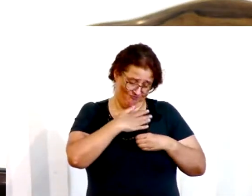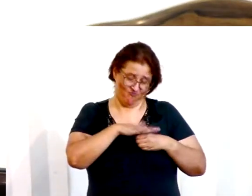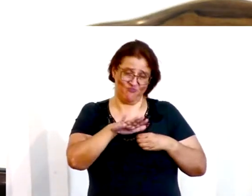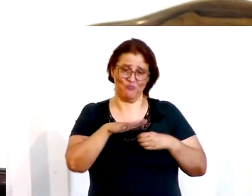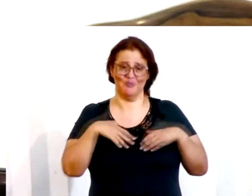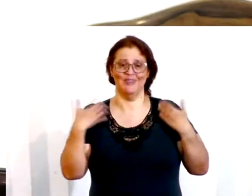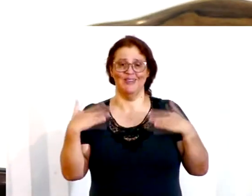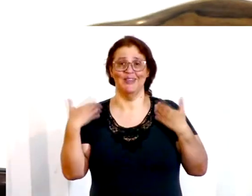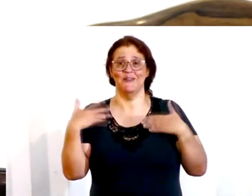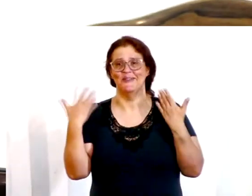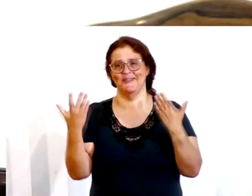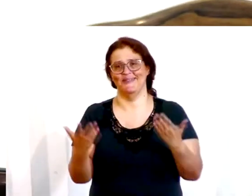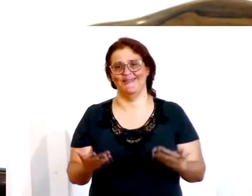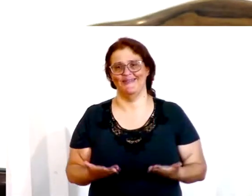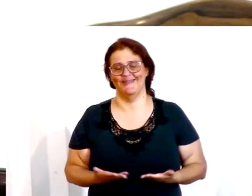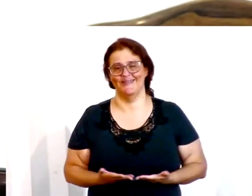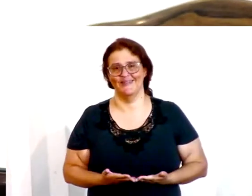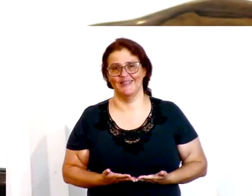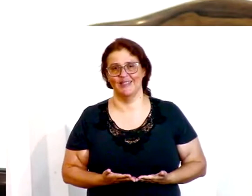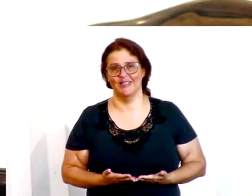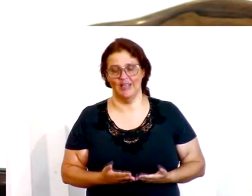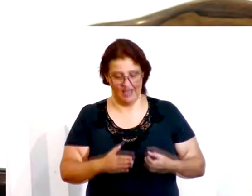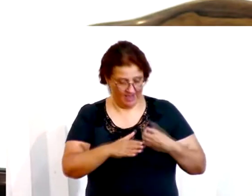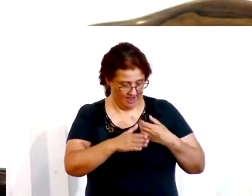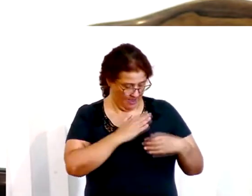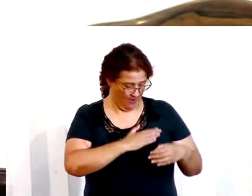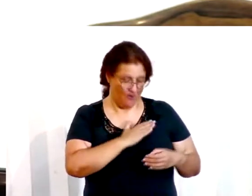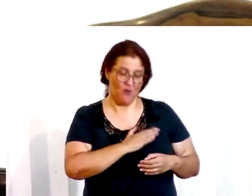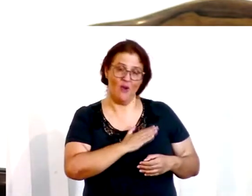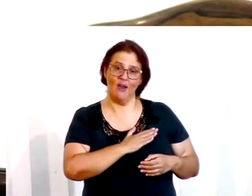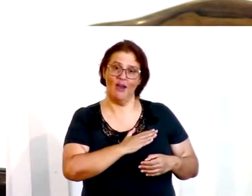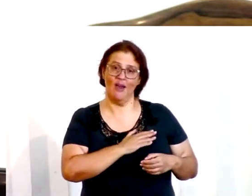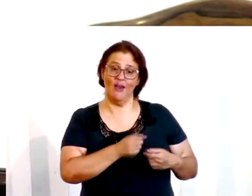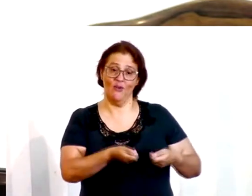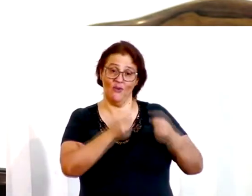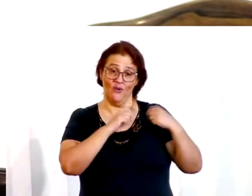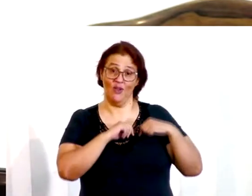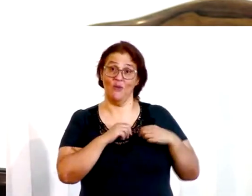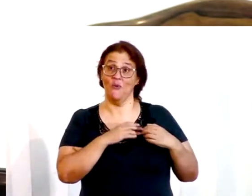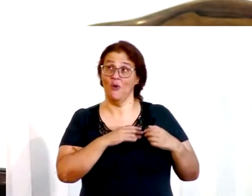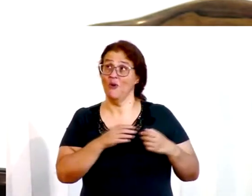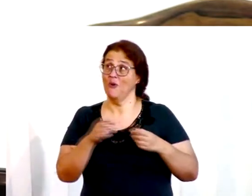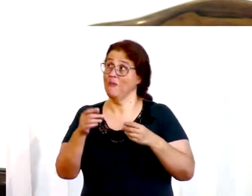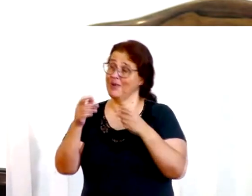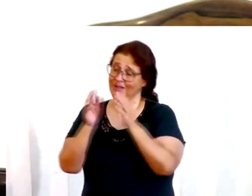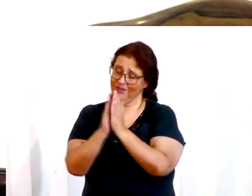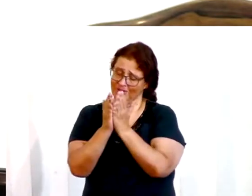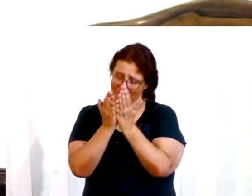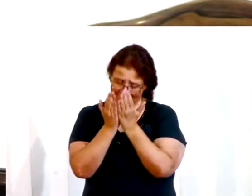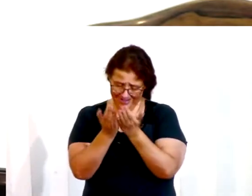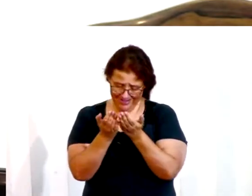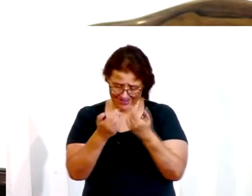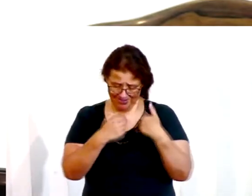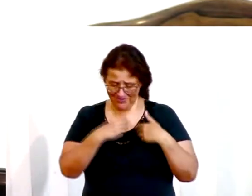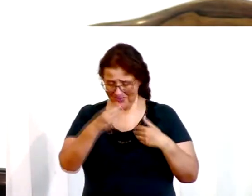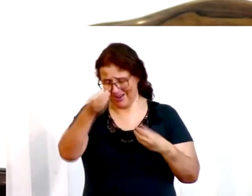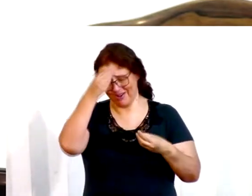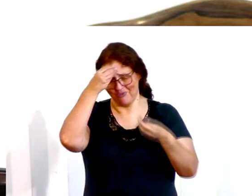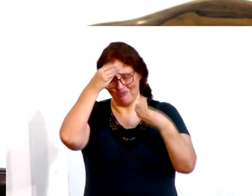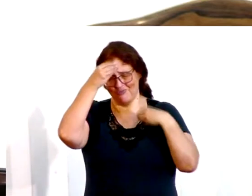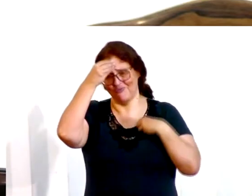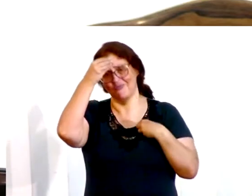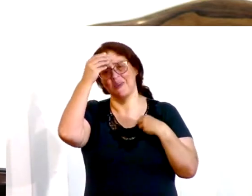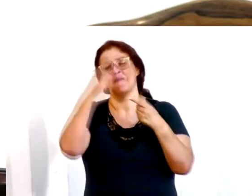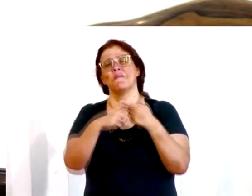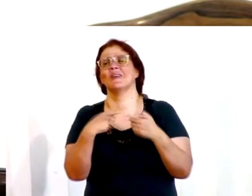da palavra da verdade. Como o salmista diz, guarda no coração a tua palavra para não pecar contra ti. Como Paulo também diz em Colossenses, habite ricamente